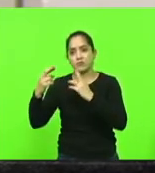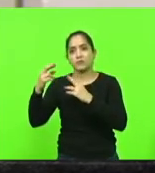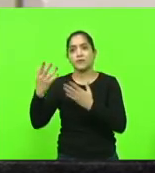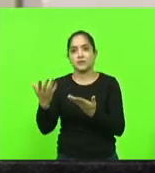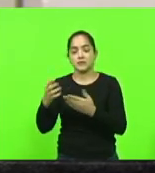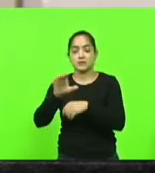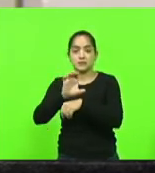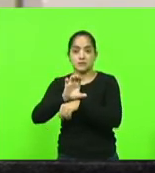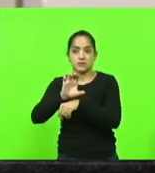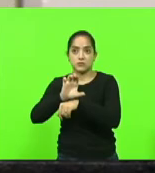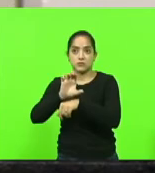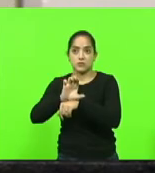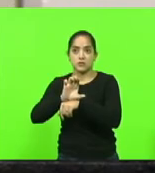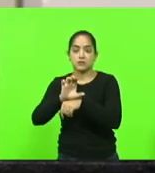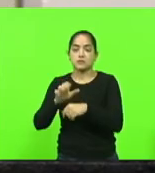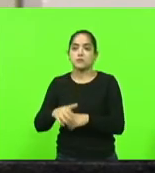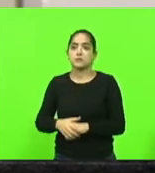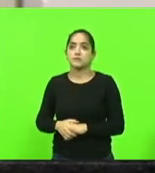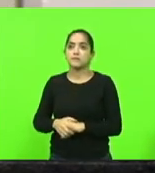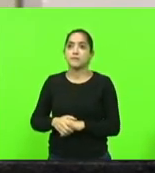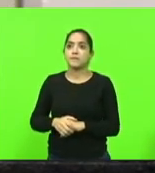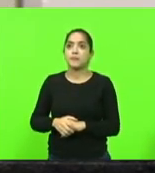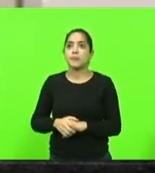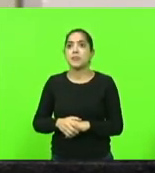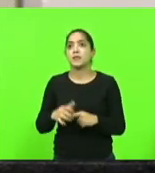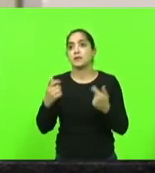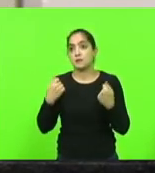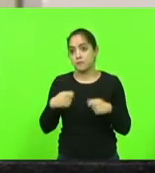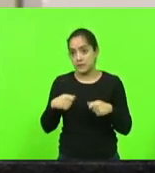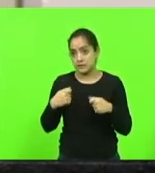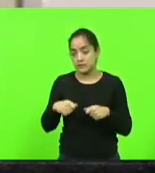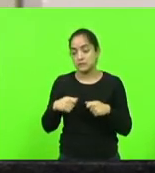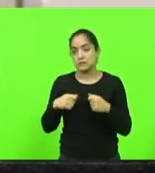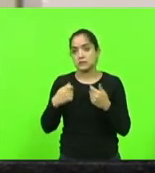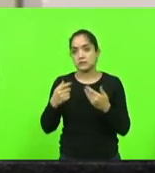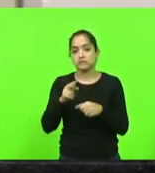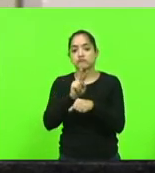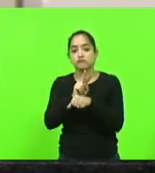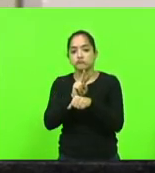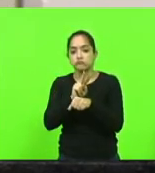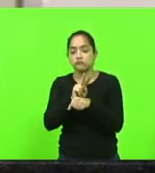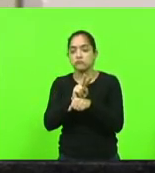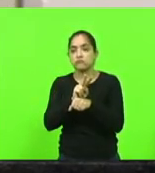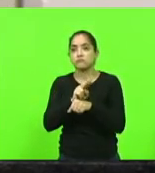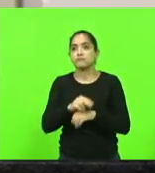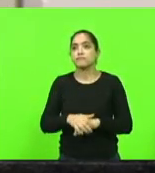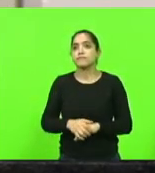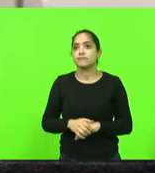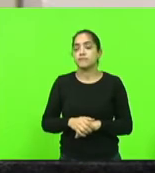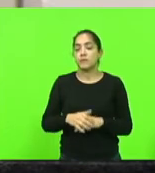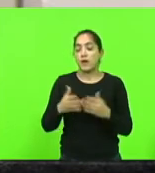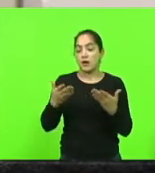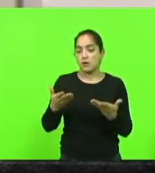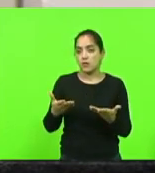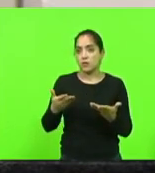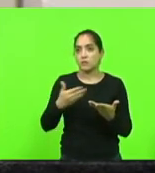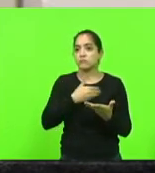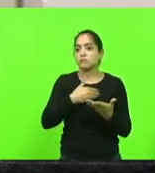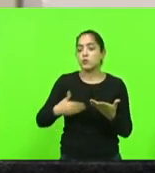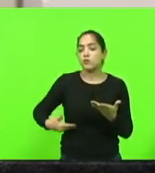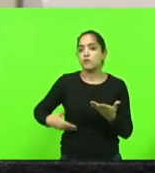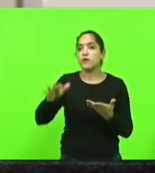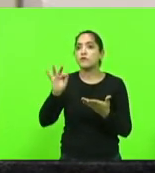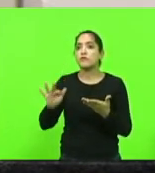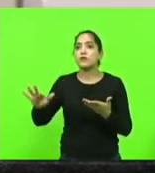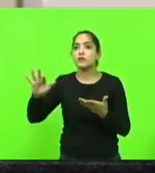que querem cuidar das rodovias. Tem que ser levado a cabo também pelo governo do estado isso. Agora, que o governo federal